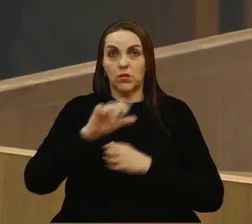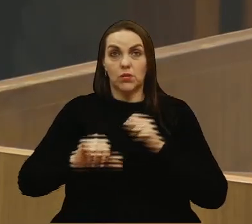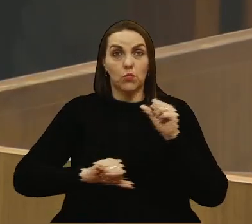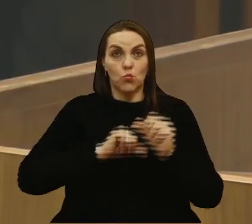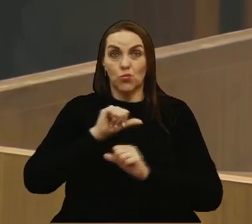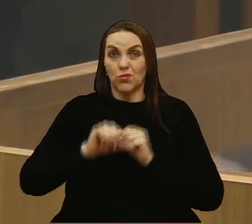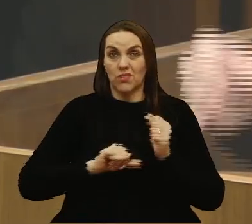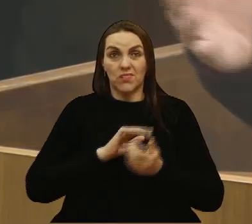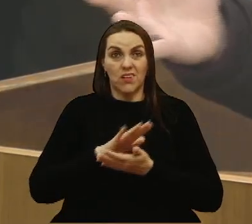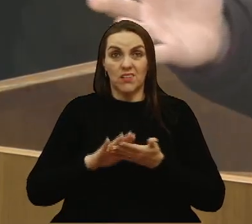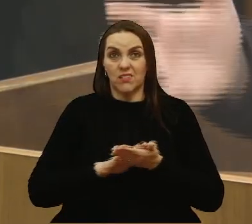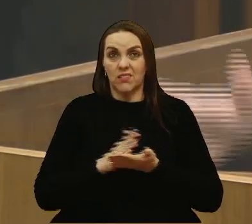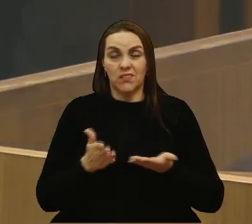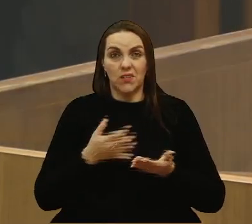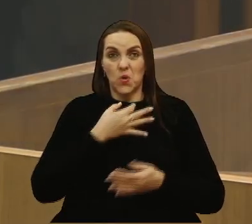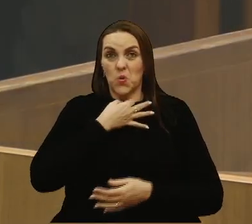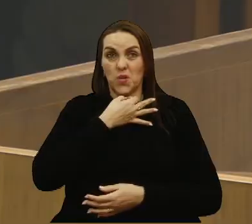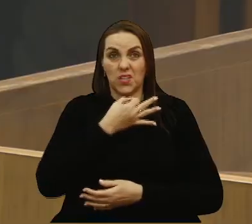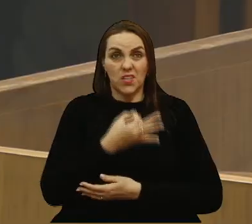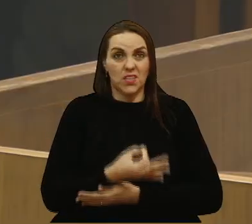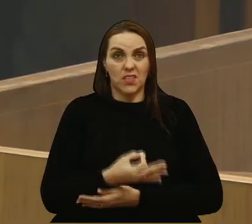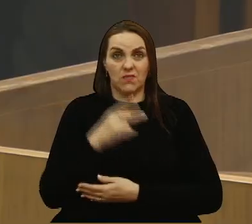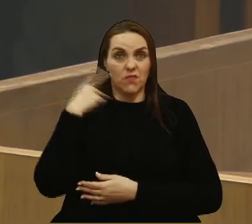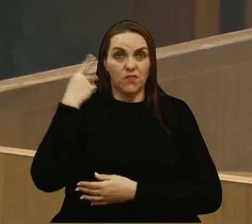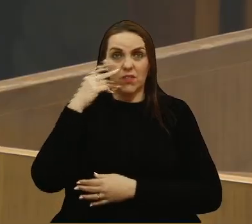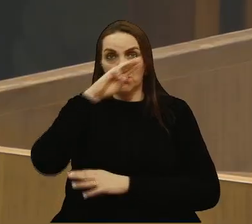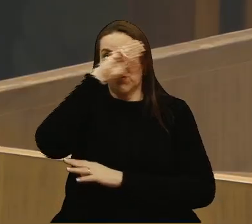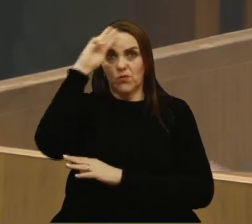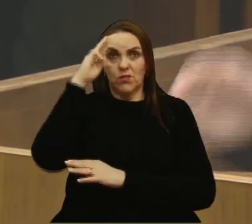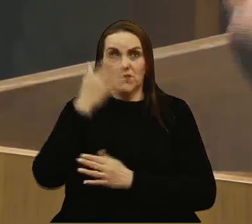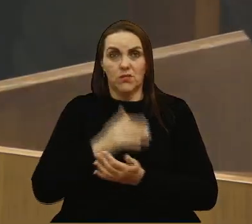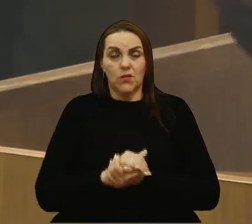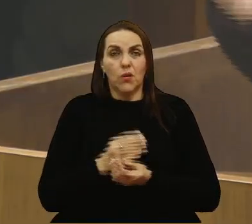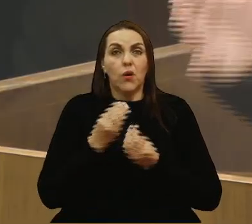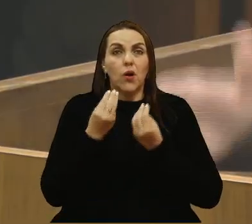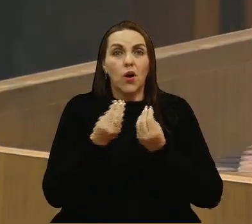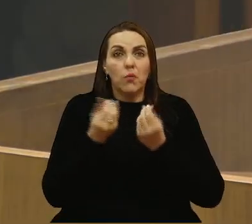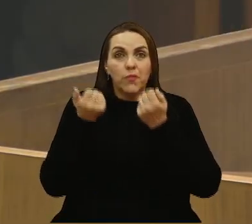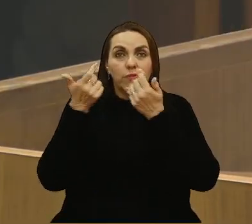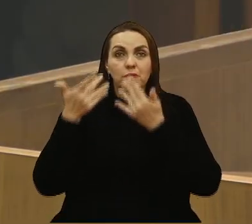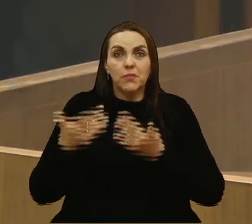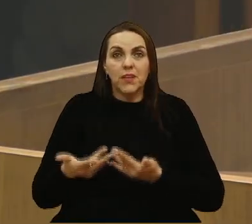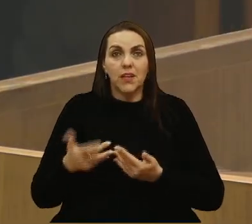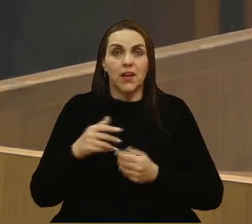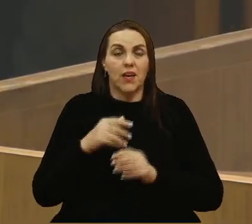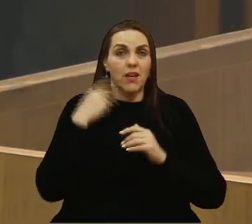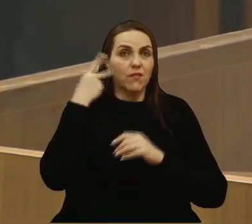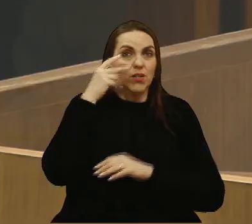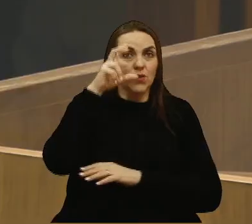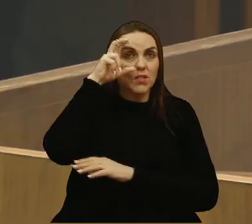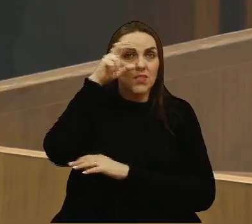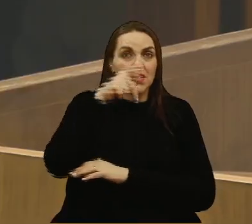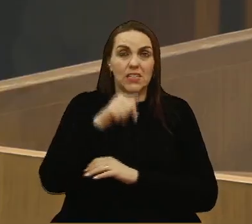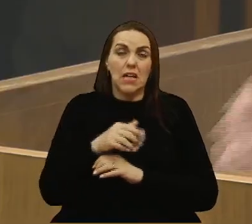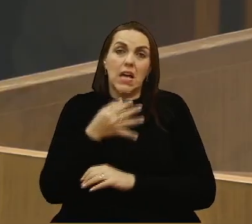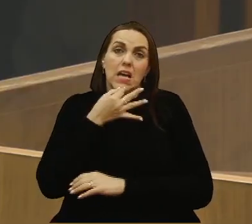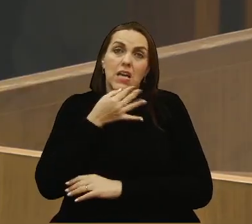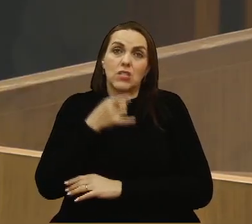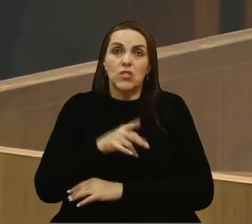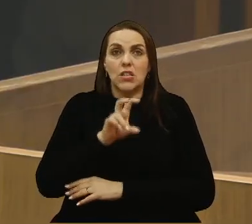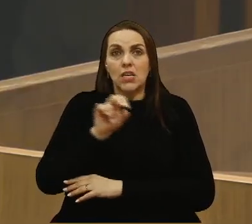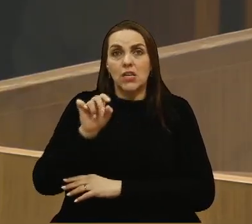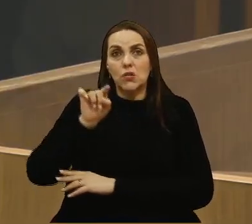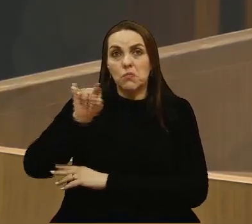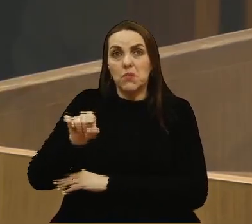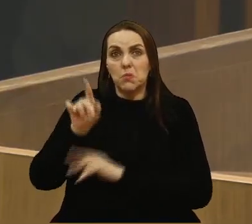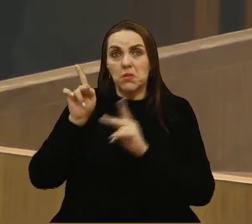mudança. É horrível, vereador Juliano. Como é que eu vou explicar, vereadora Sandra, para as pessoas isso? Ah, que Caxias tem 500 mil